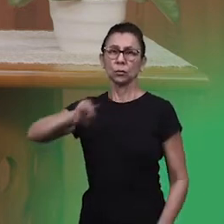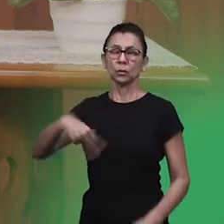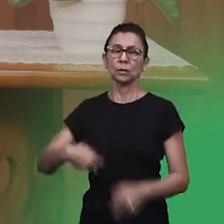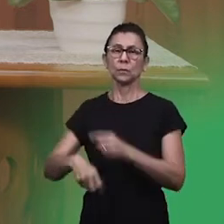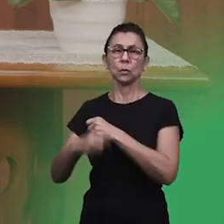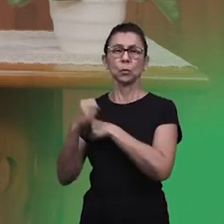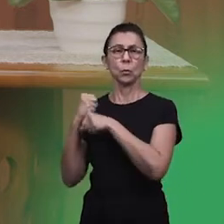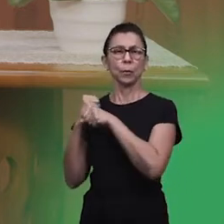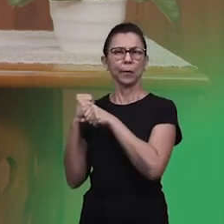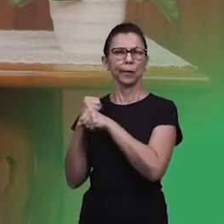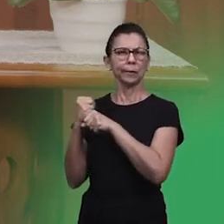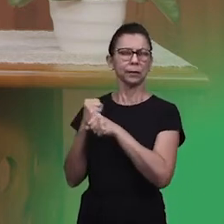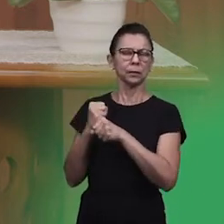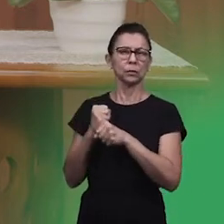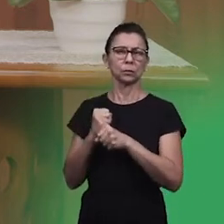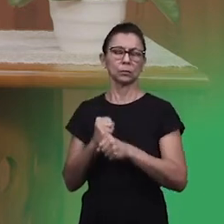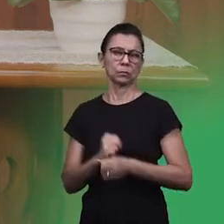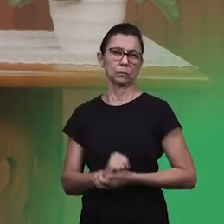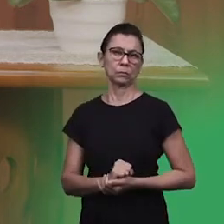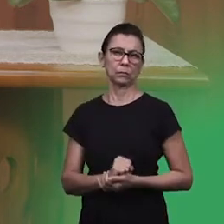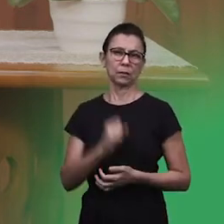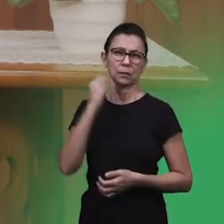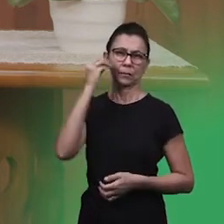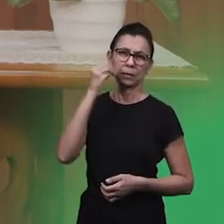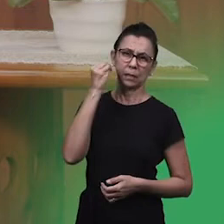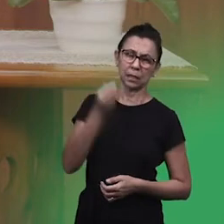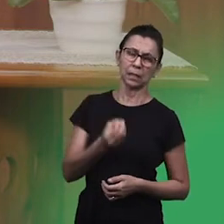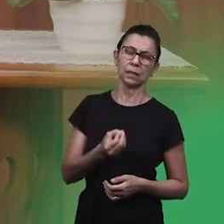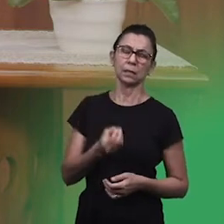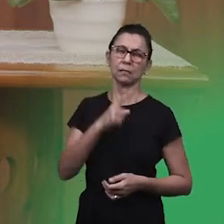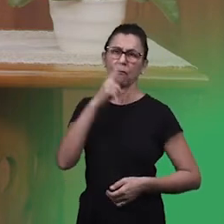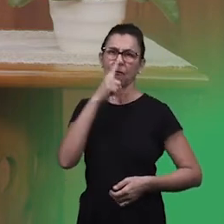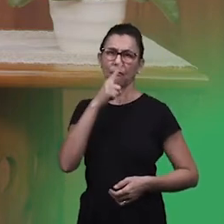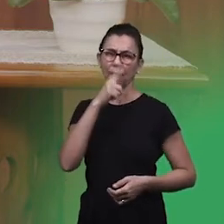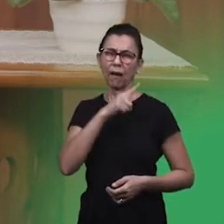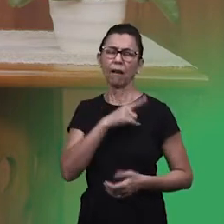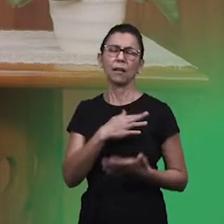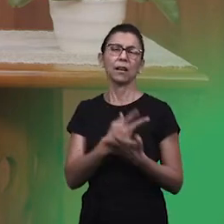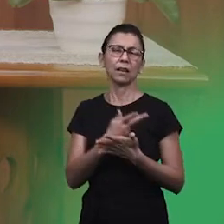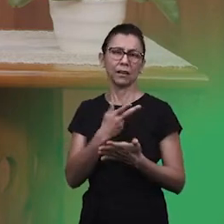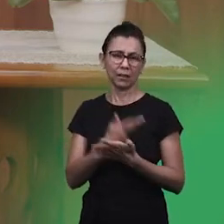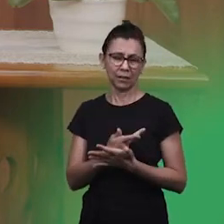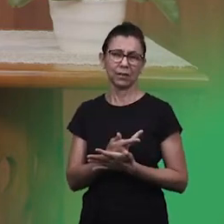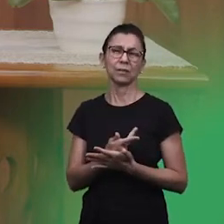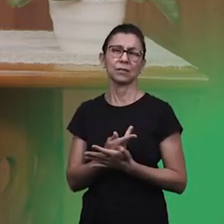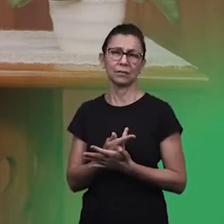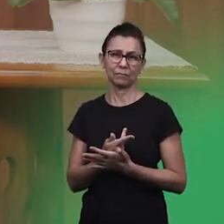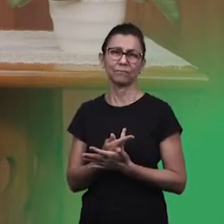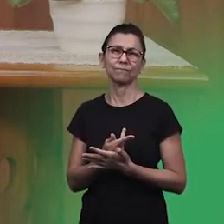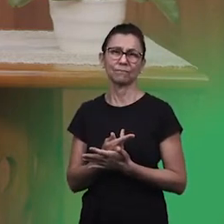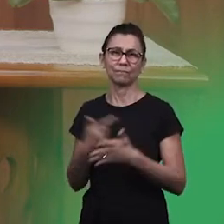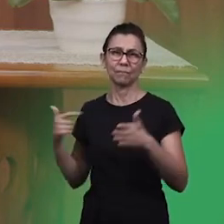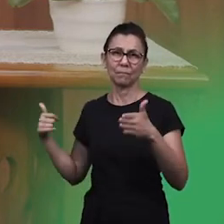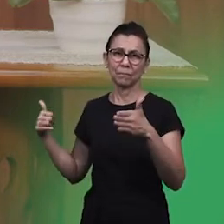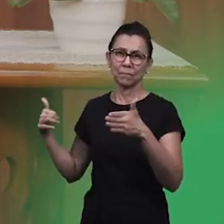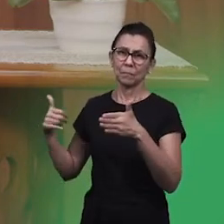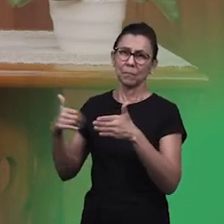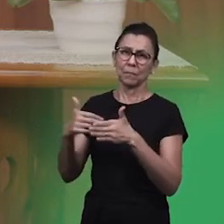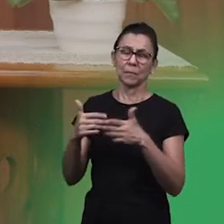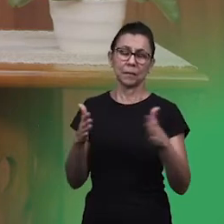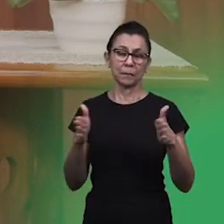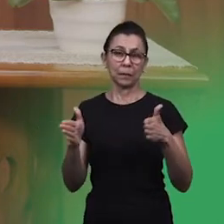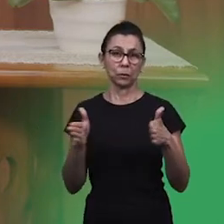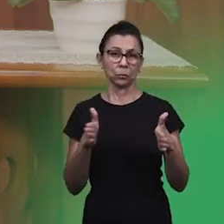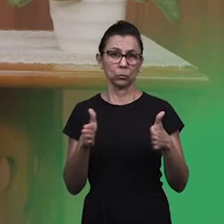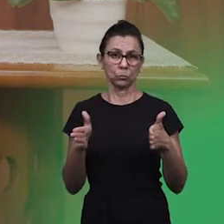Todos os caminhos adotados, todos os erros, inclusive, que a igreja viria a cometer ao longo desse tempo. E quando